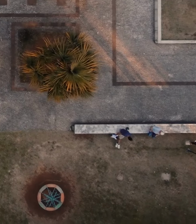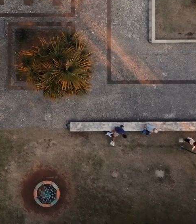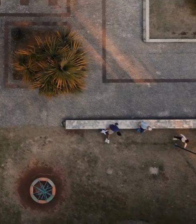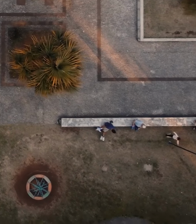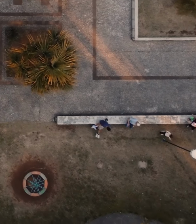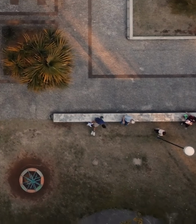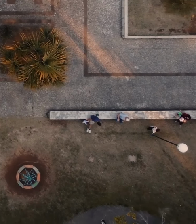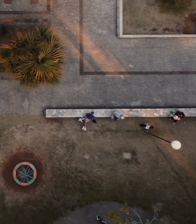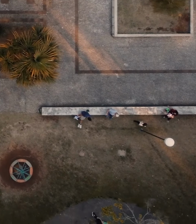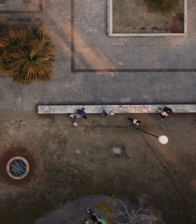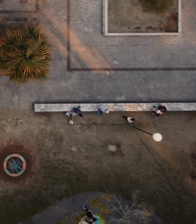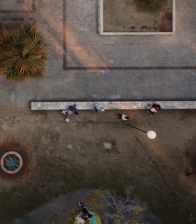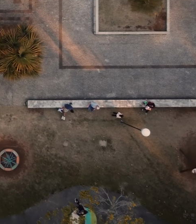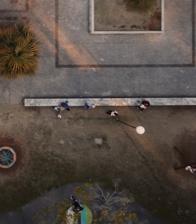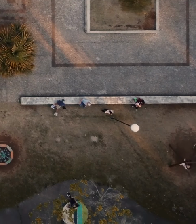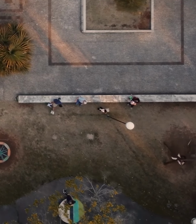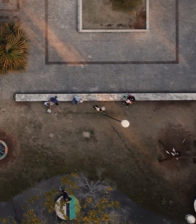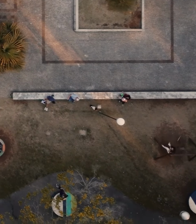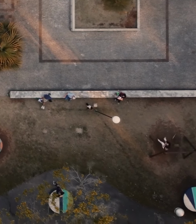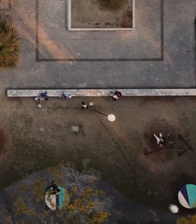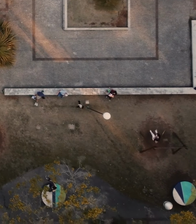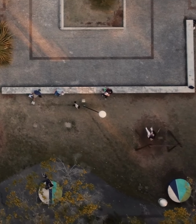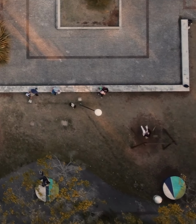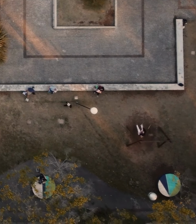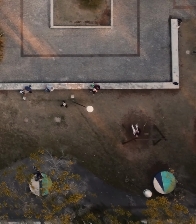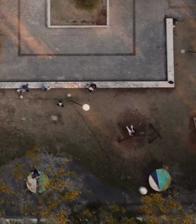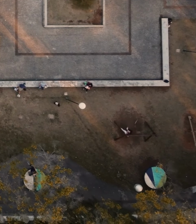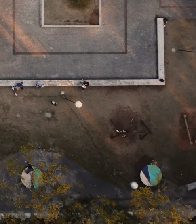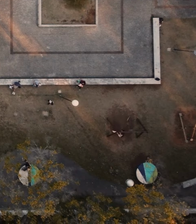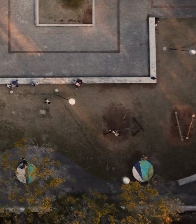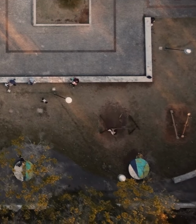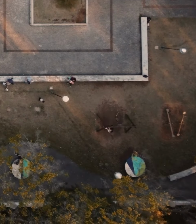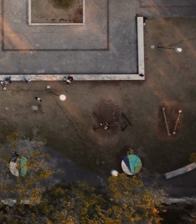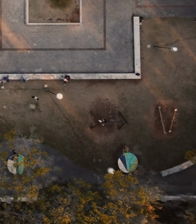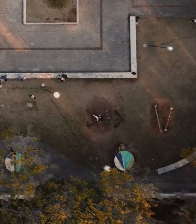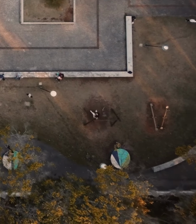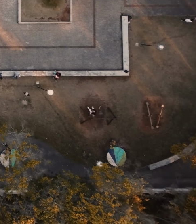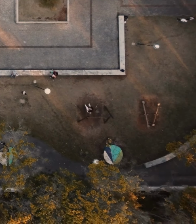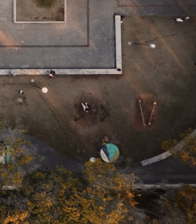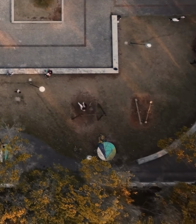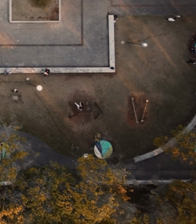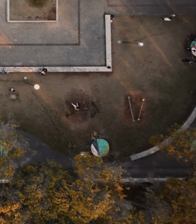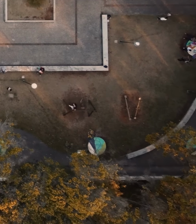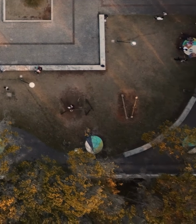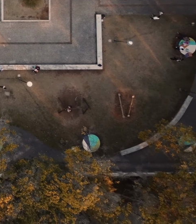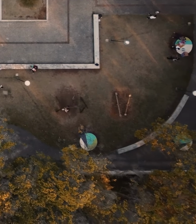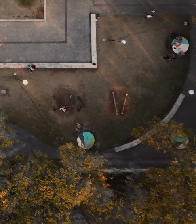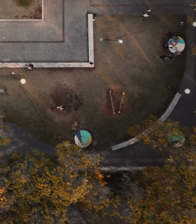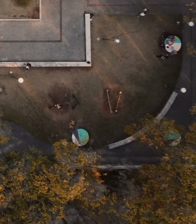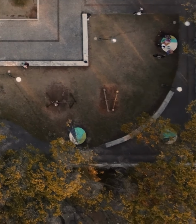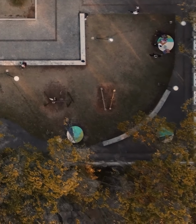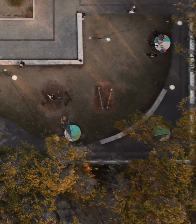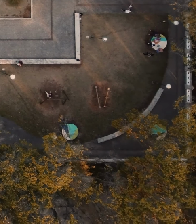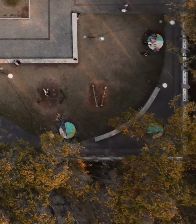Sumaré. Sobre a imagem, direção, Luísa Caspari e Arion Engers.